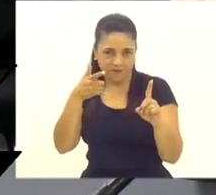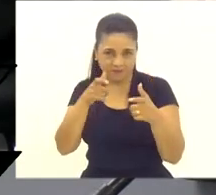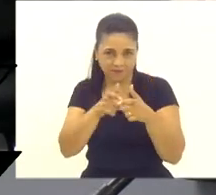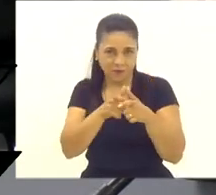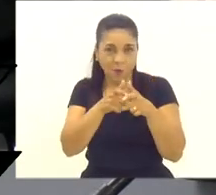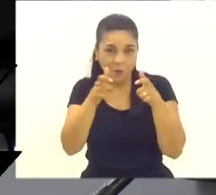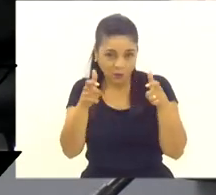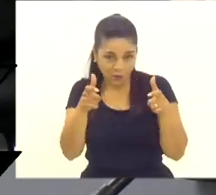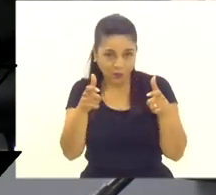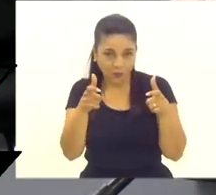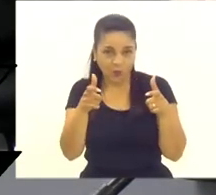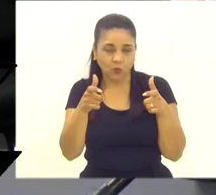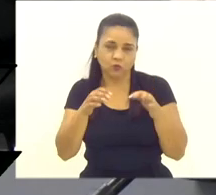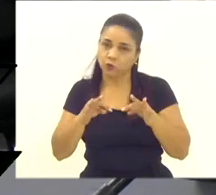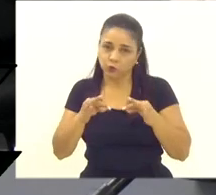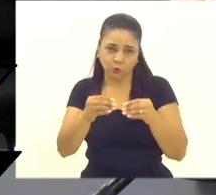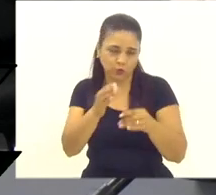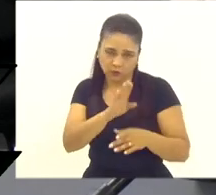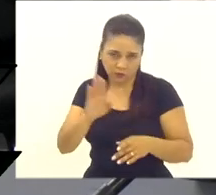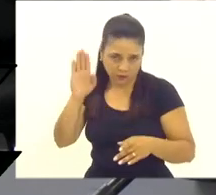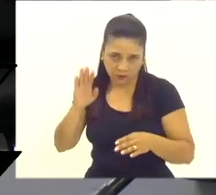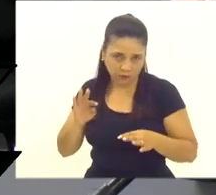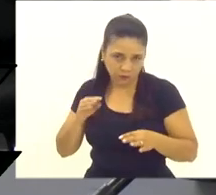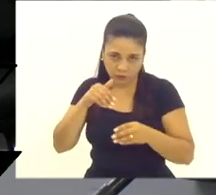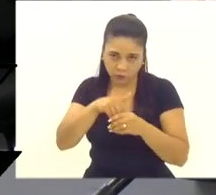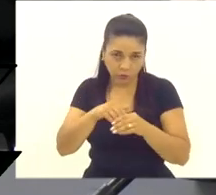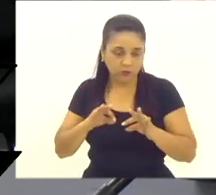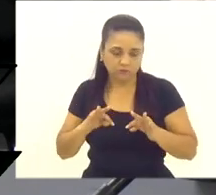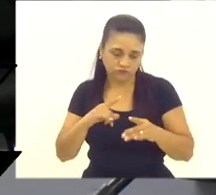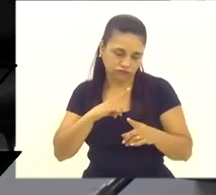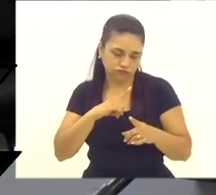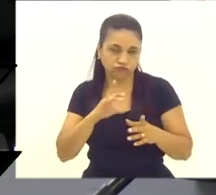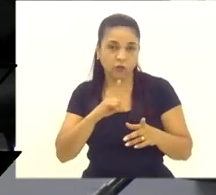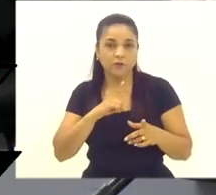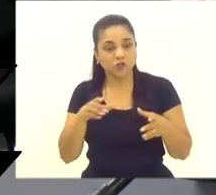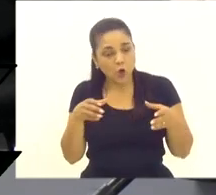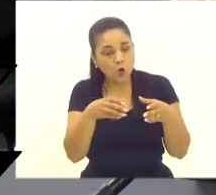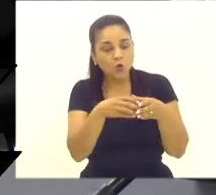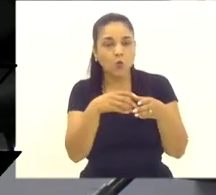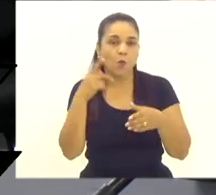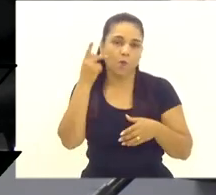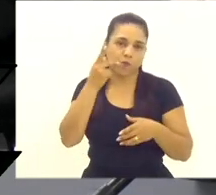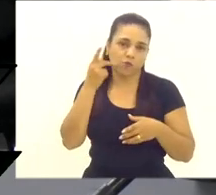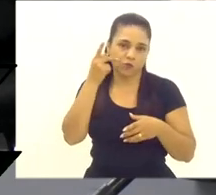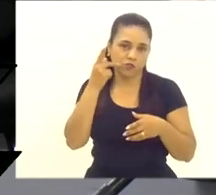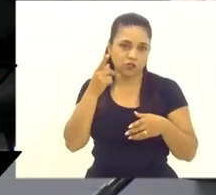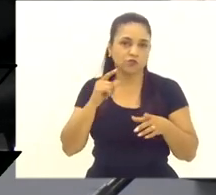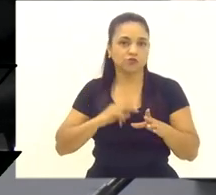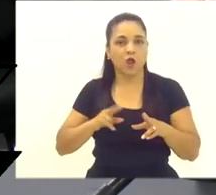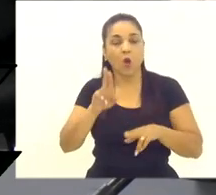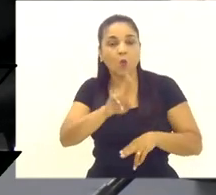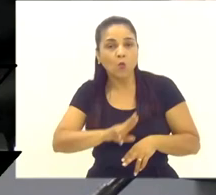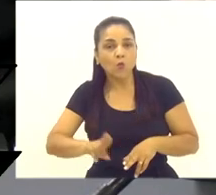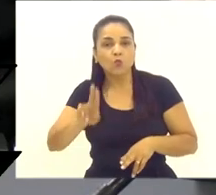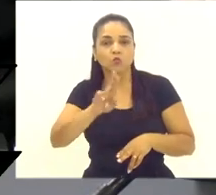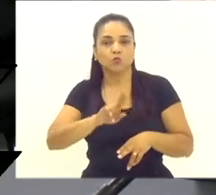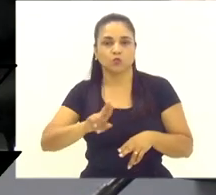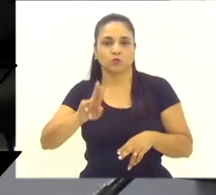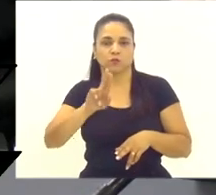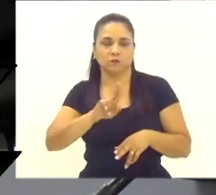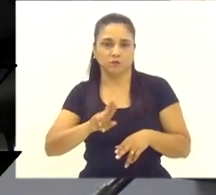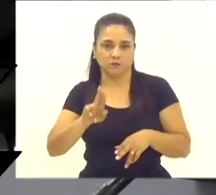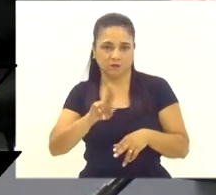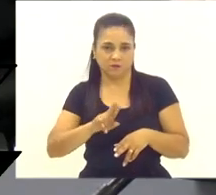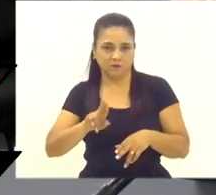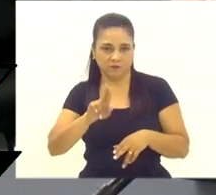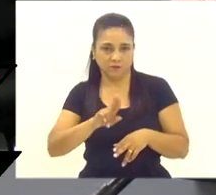de todas as candidaturas Mas você já tinha grupos políticos ali que estavam se utilizando desse tipo ainda não